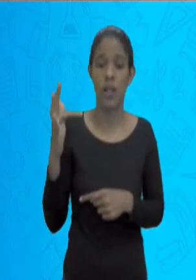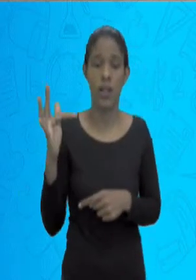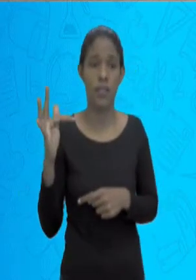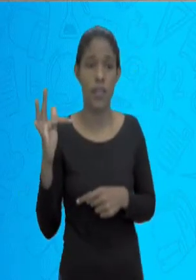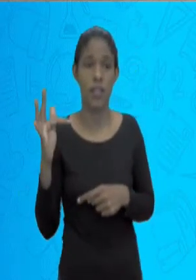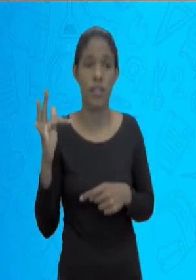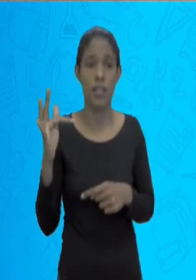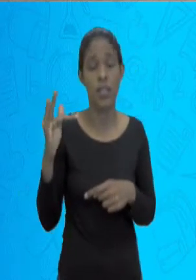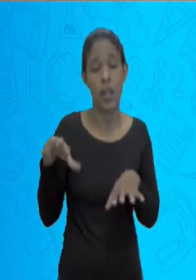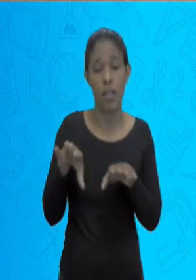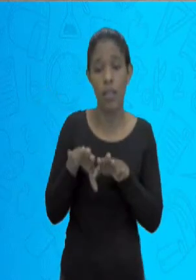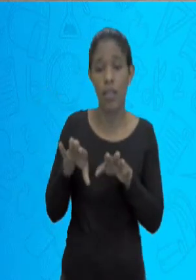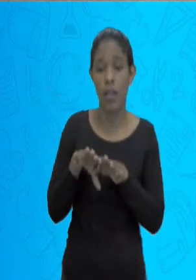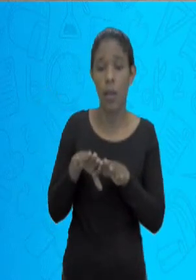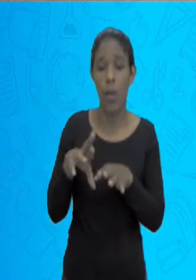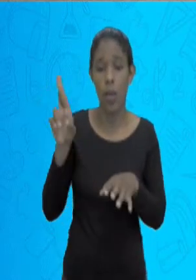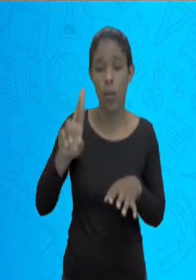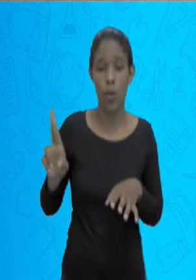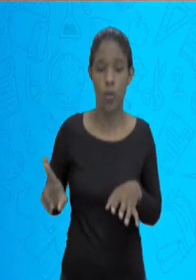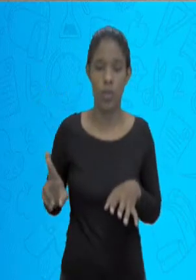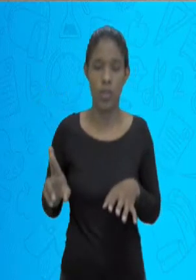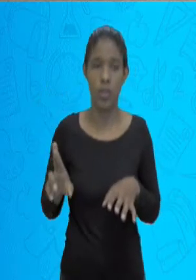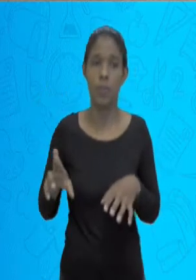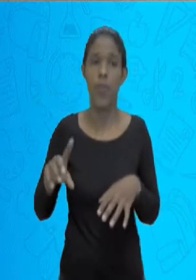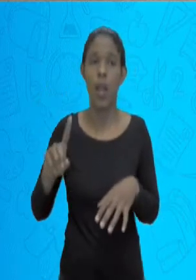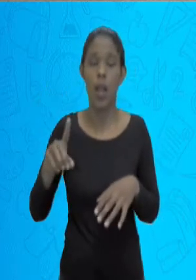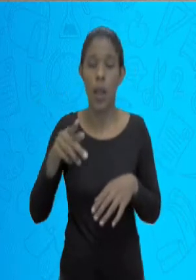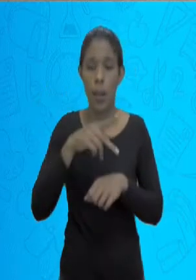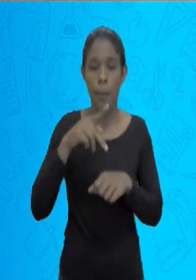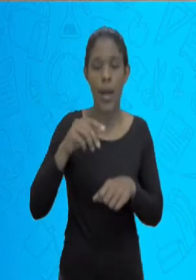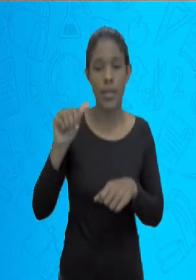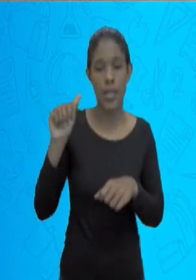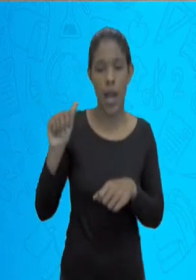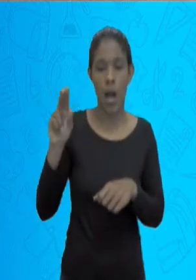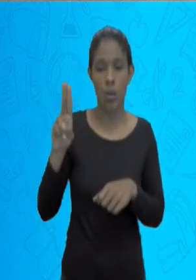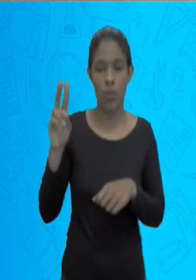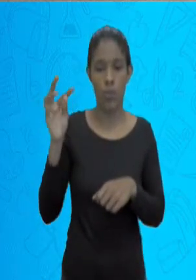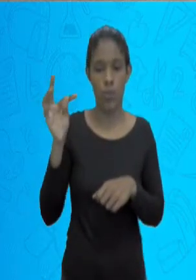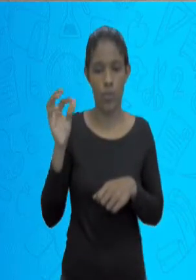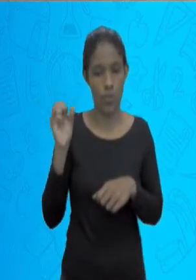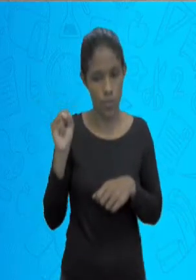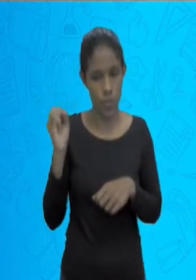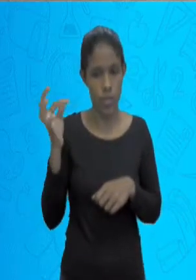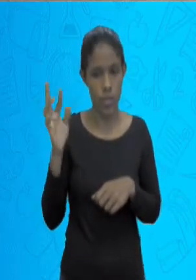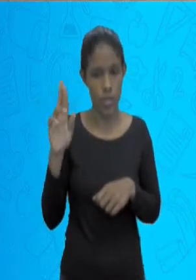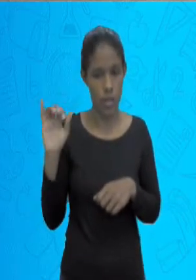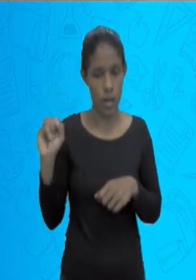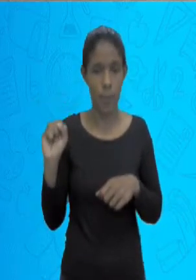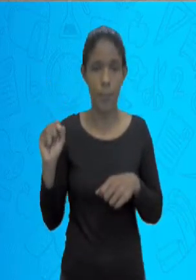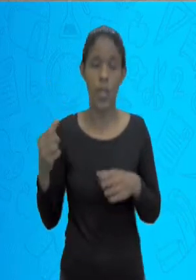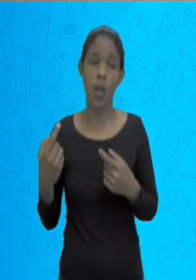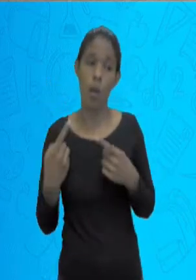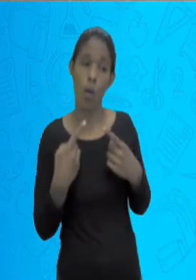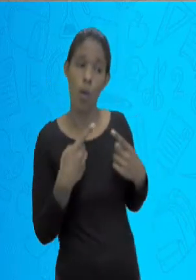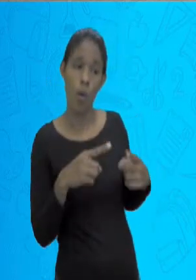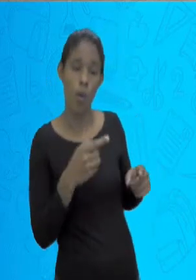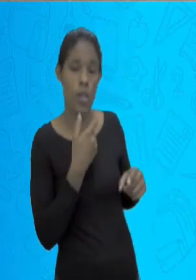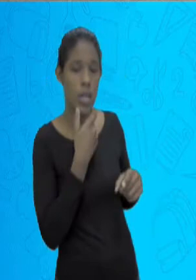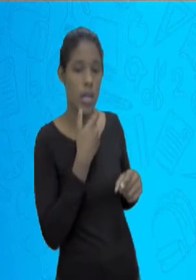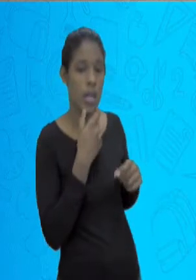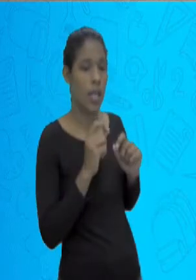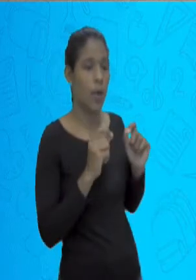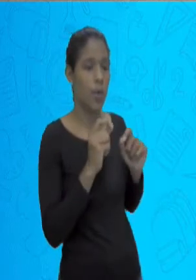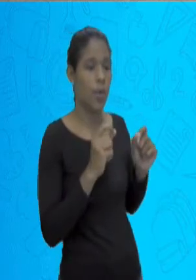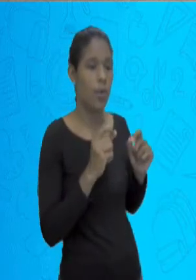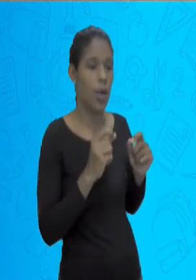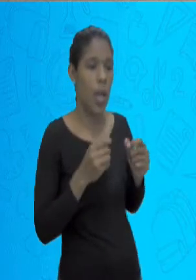Rússia e contra a Áustria. Contra a Inglaterra, foi decretado o bloqueio continental, uma